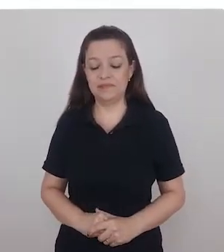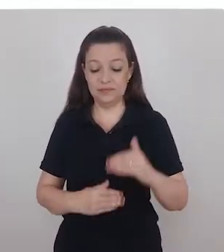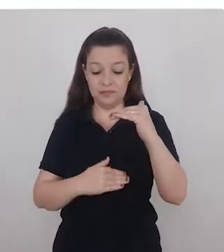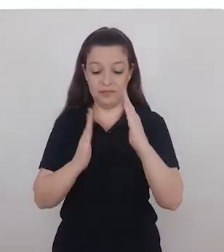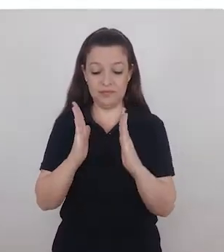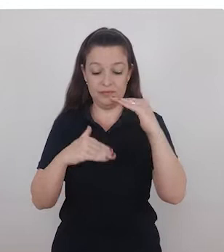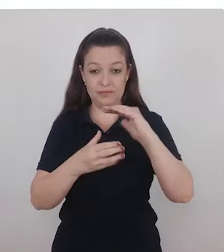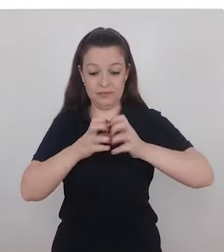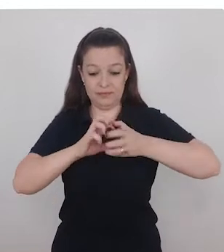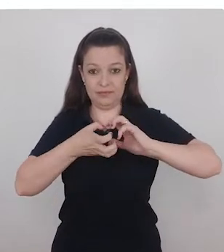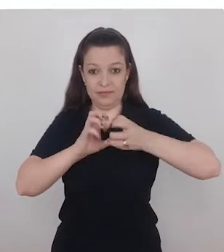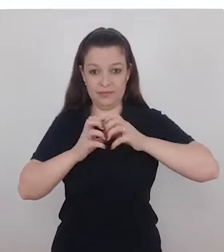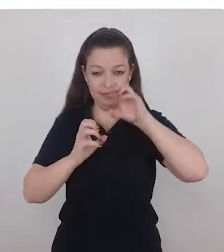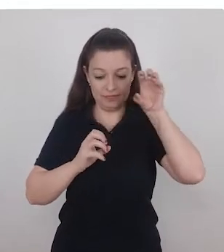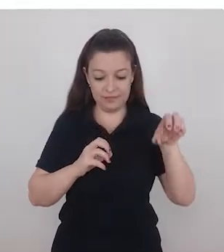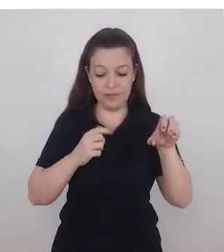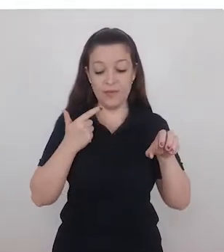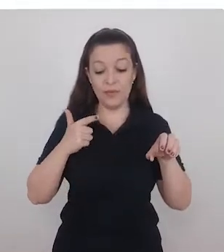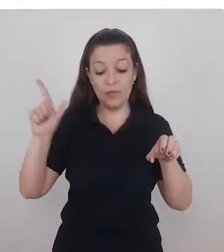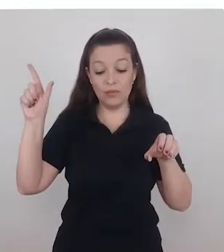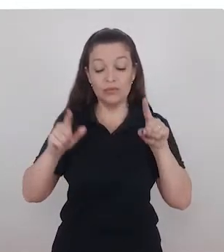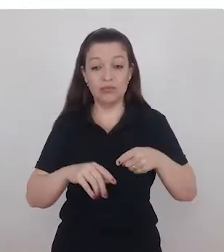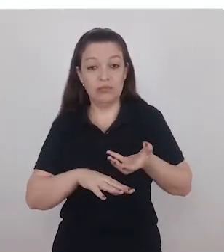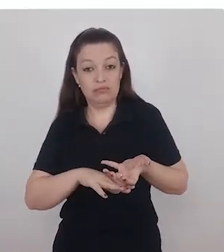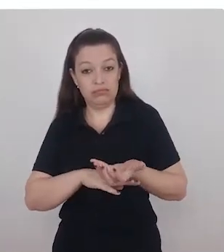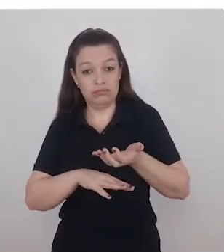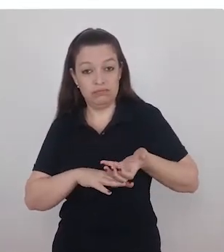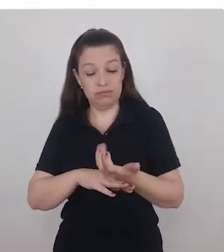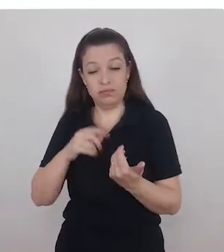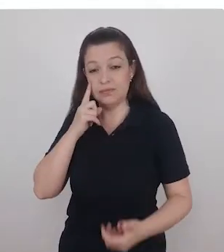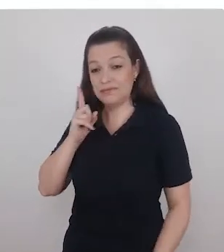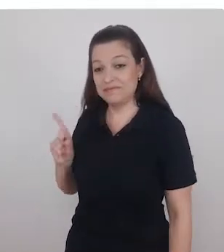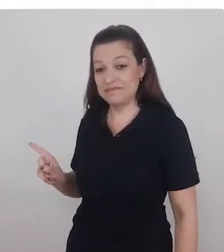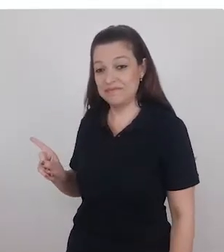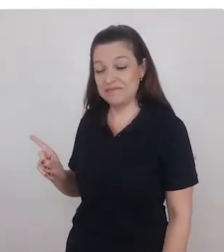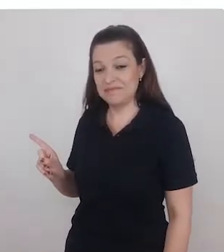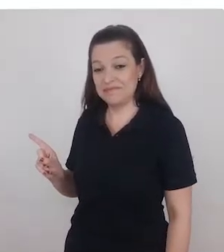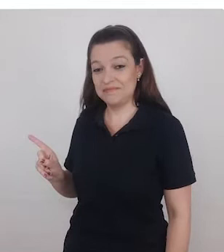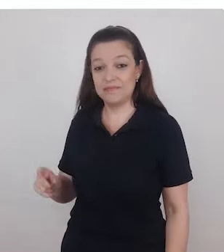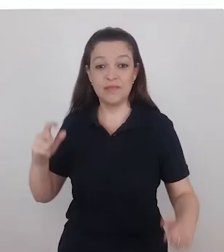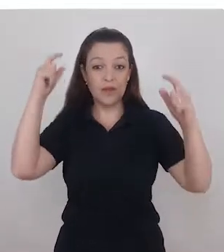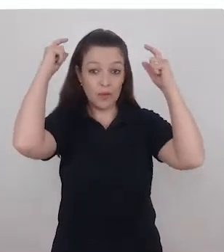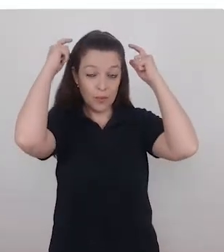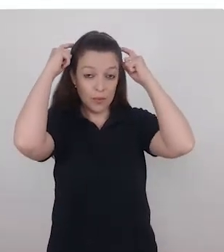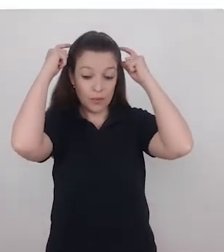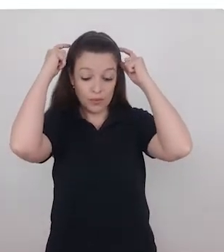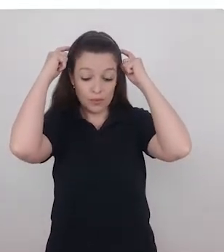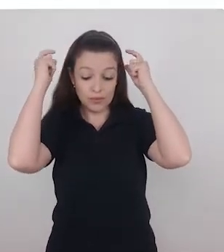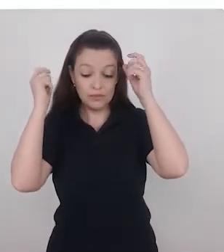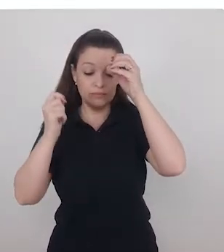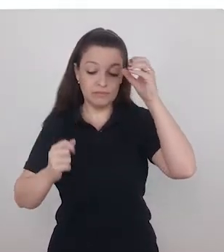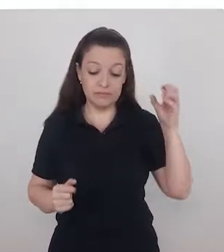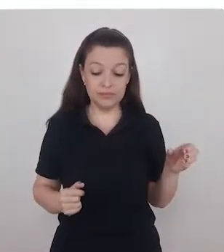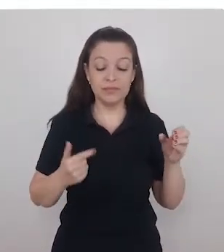o cubo em uma caixa e na outra caixa, então, o trator, o bicho de